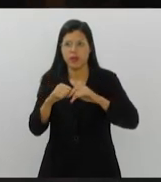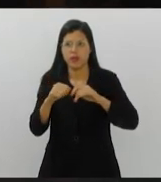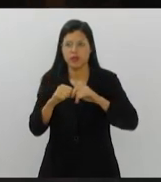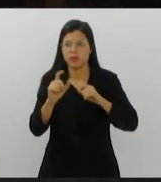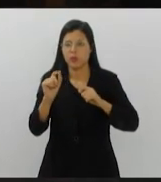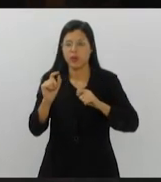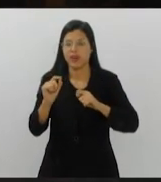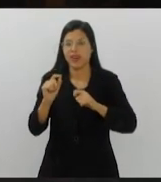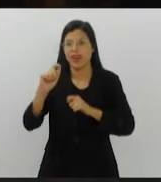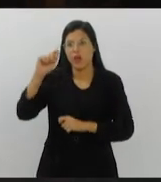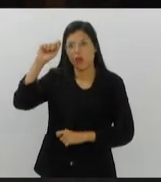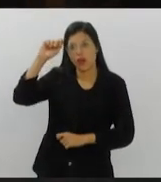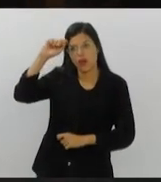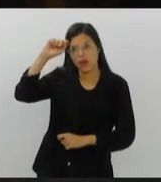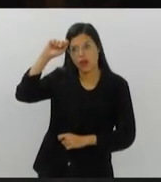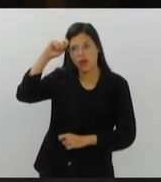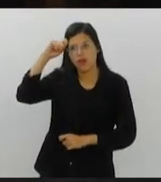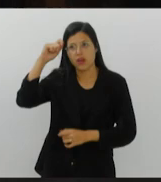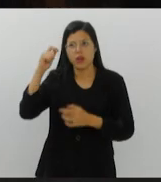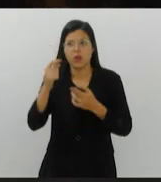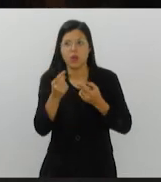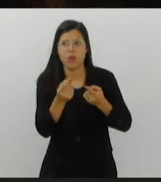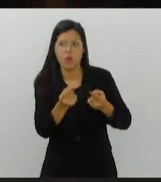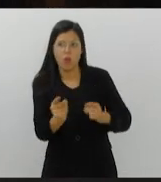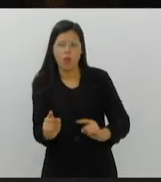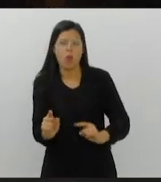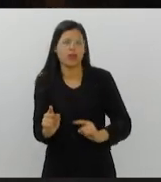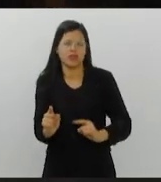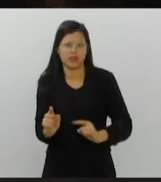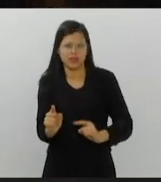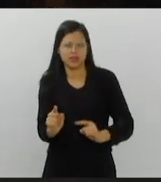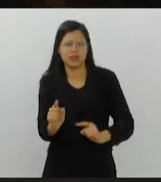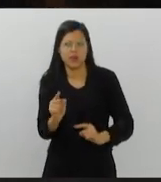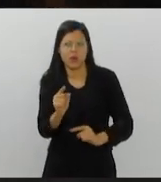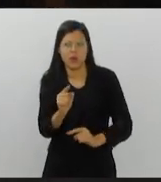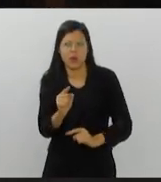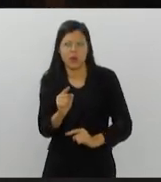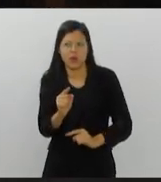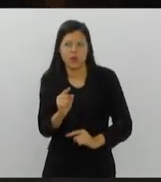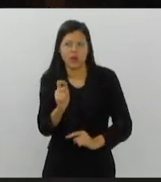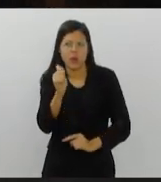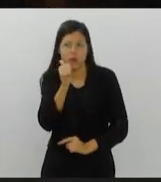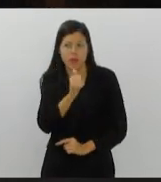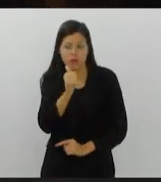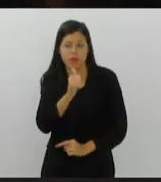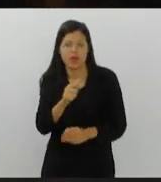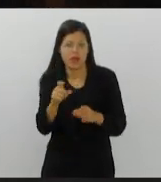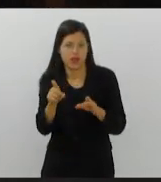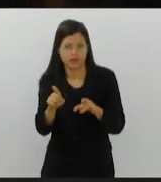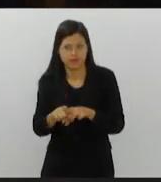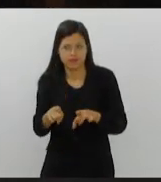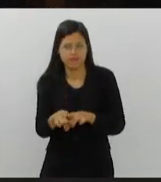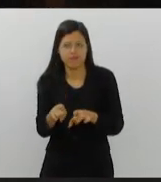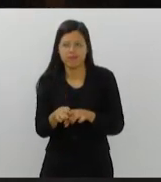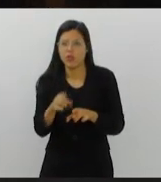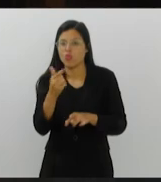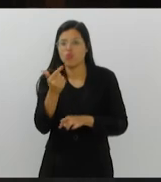negro. A mulher, então, saia de baixo. Não tinha a menor